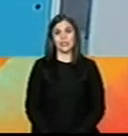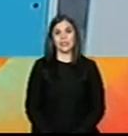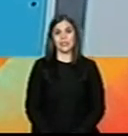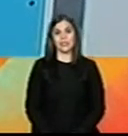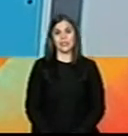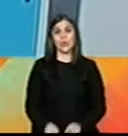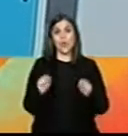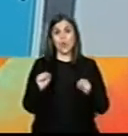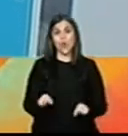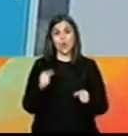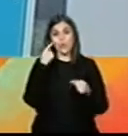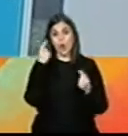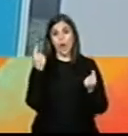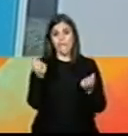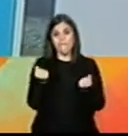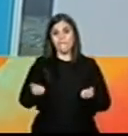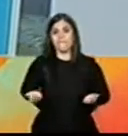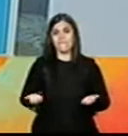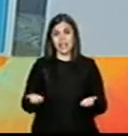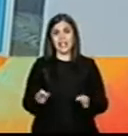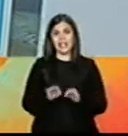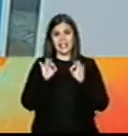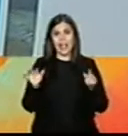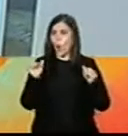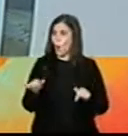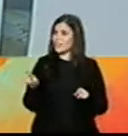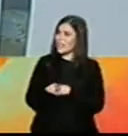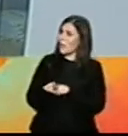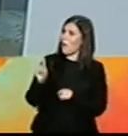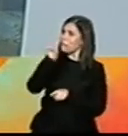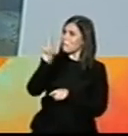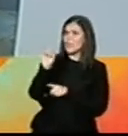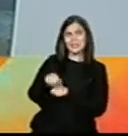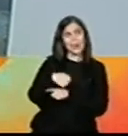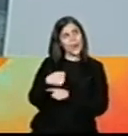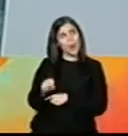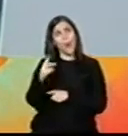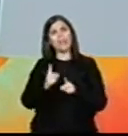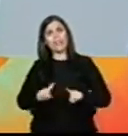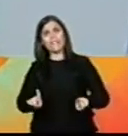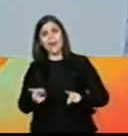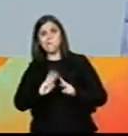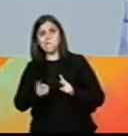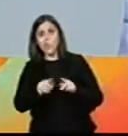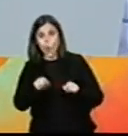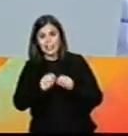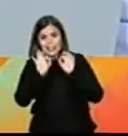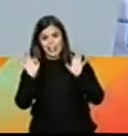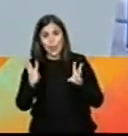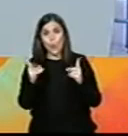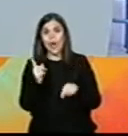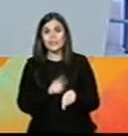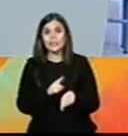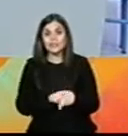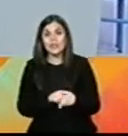Hoje então vai estar uma magia incrível. Vai entrar uma forma e vai sair uma exatamente igual. Será que hoje é igual? Mas é exatamente igual. Quanto tempo? Ai. O